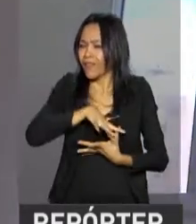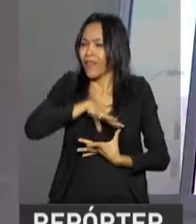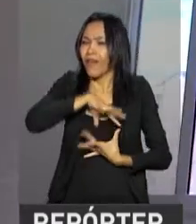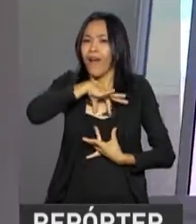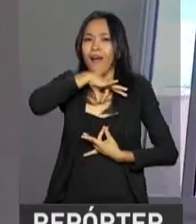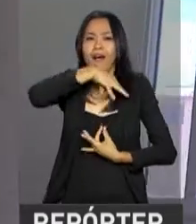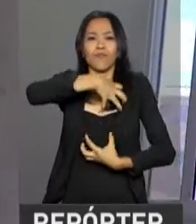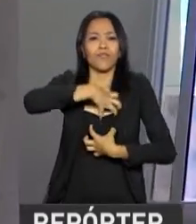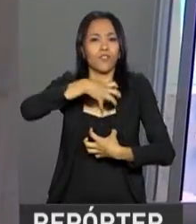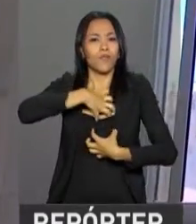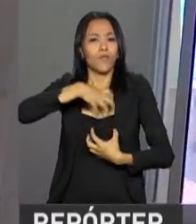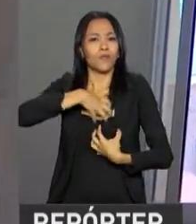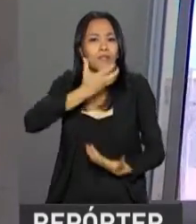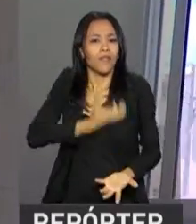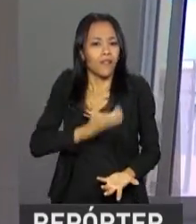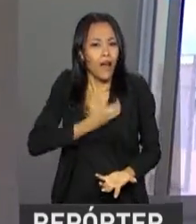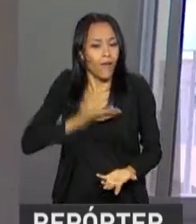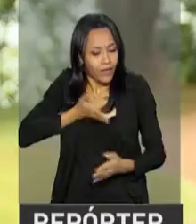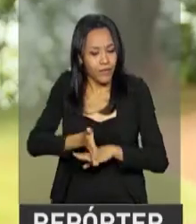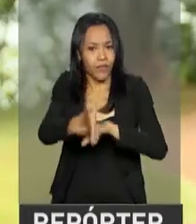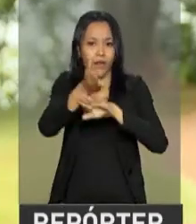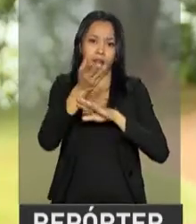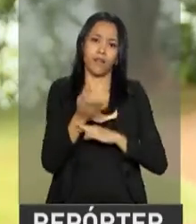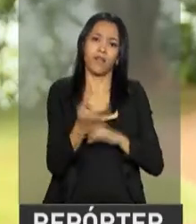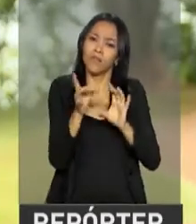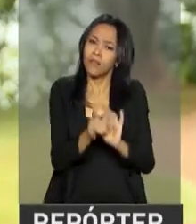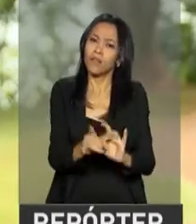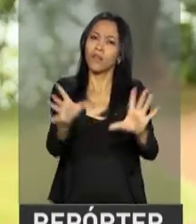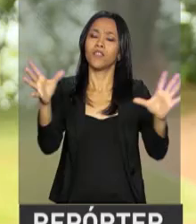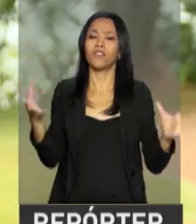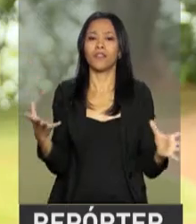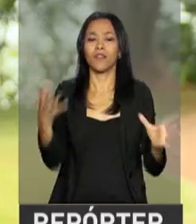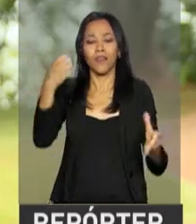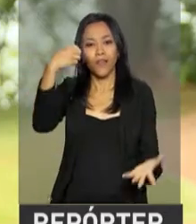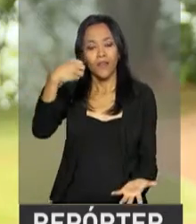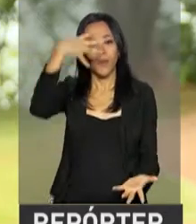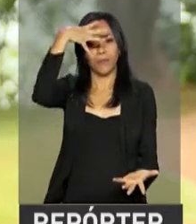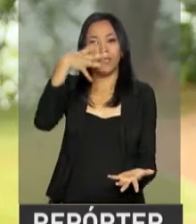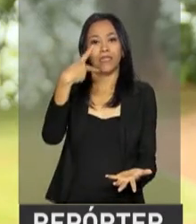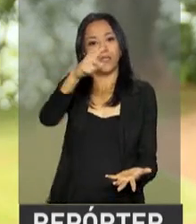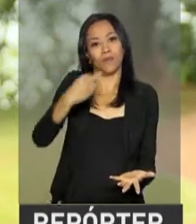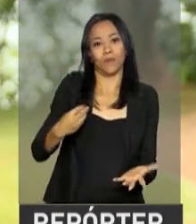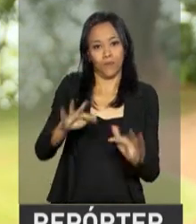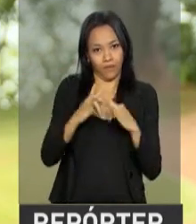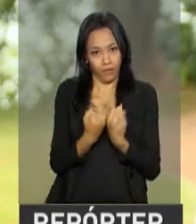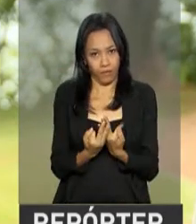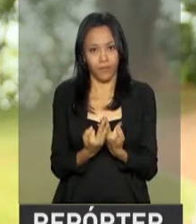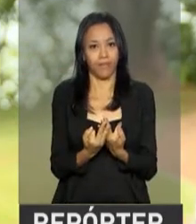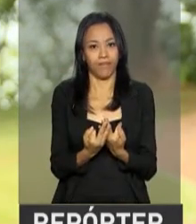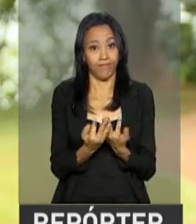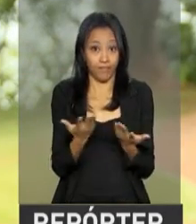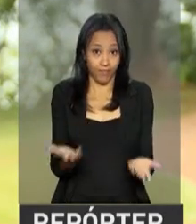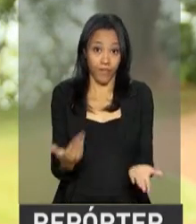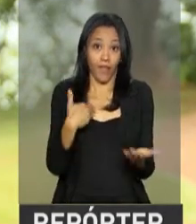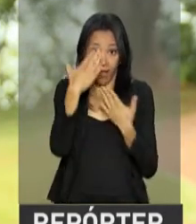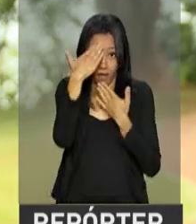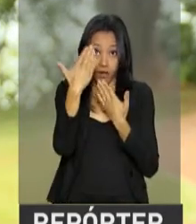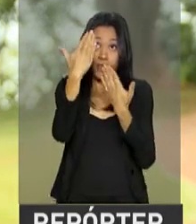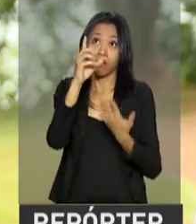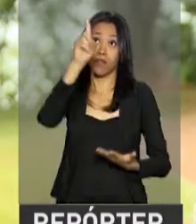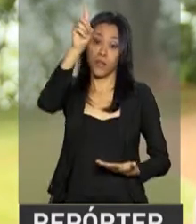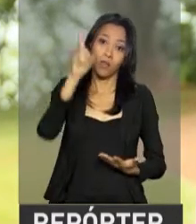entrar com você deixe que ele permaneça iluminando a sua família agradeço a deus